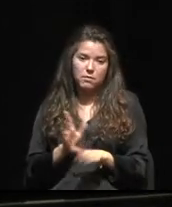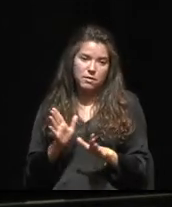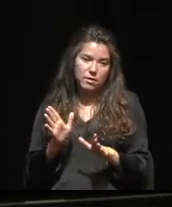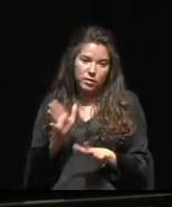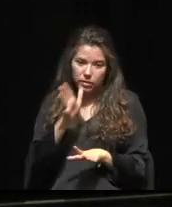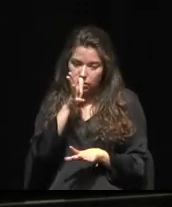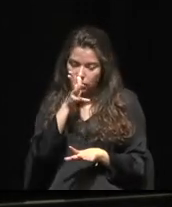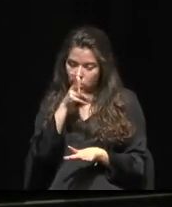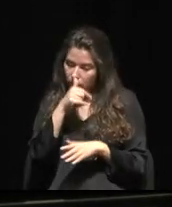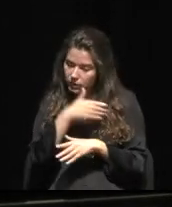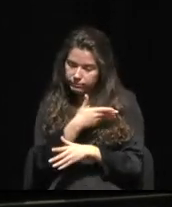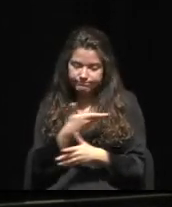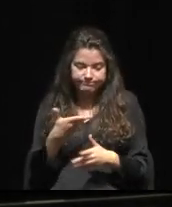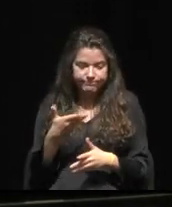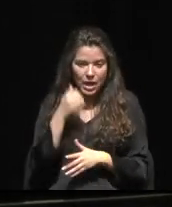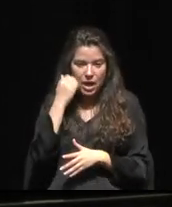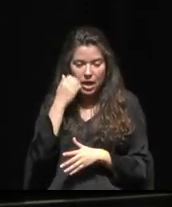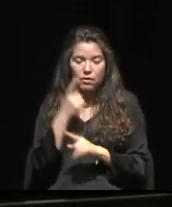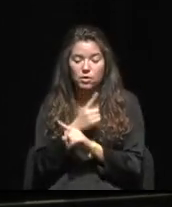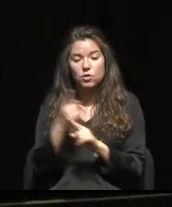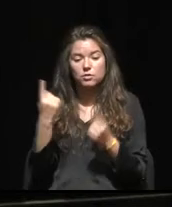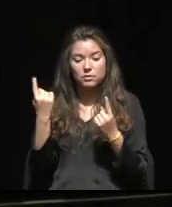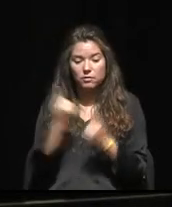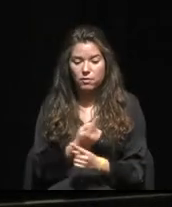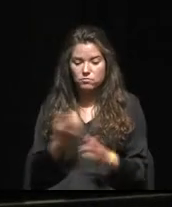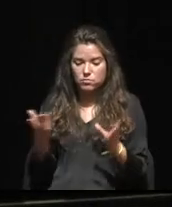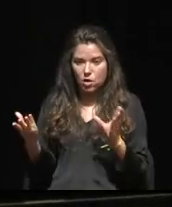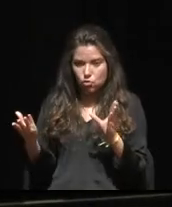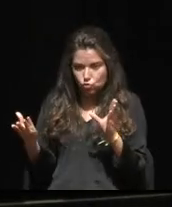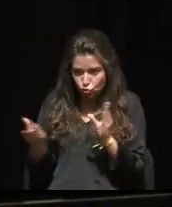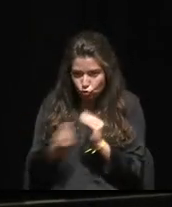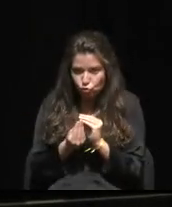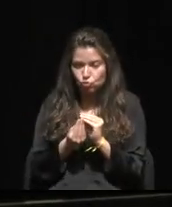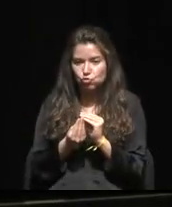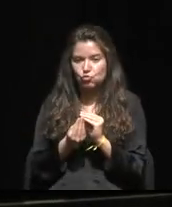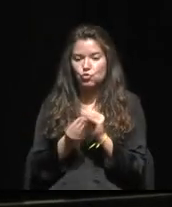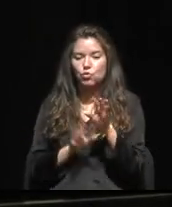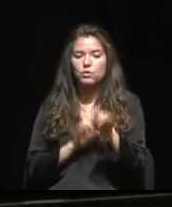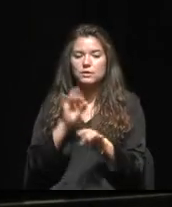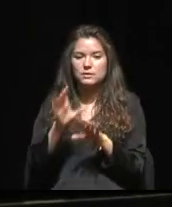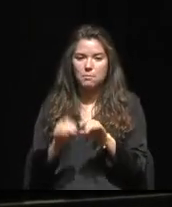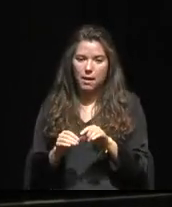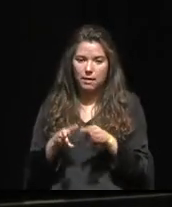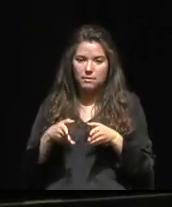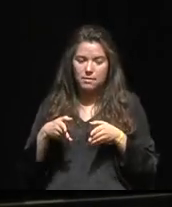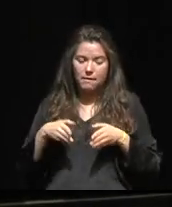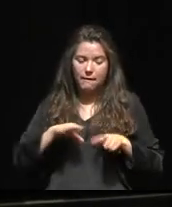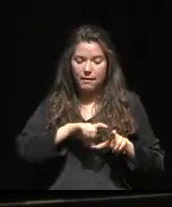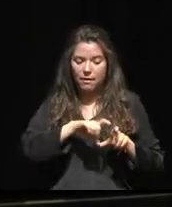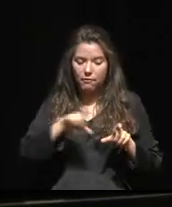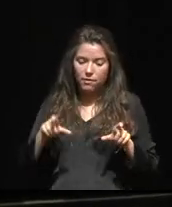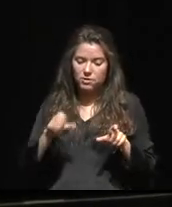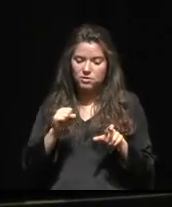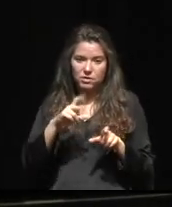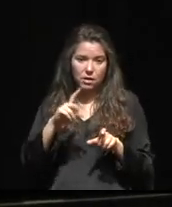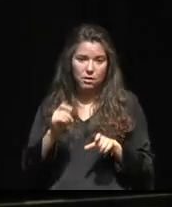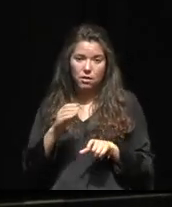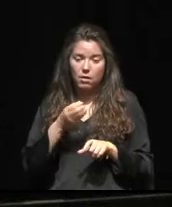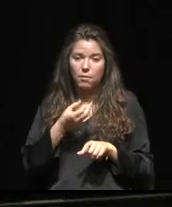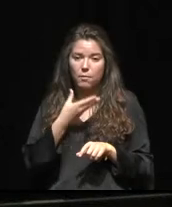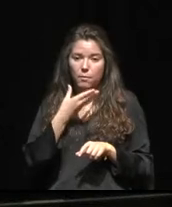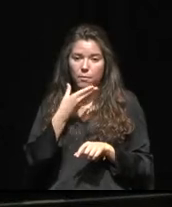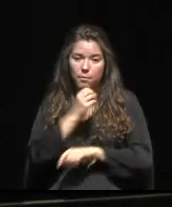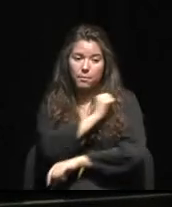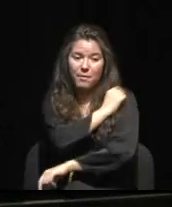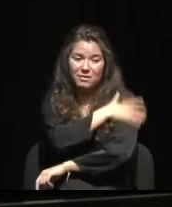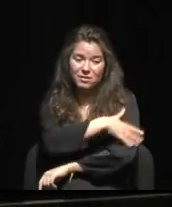tragédia que todos nós devemos estar Unidos uma tragédia o que está a acontecer na faixa de gaza não é na Palestina é na faixa de